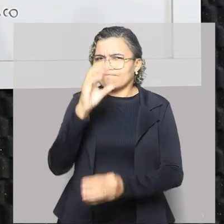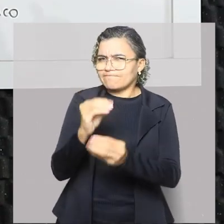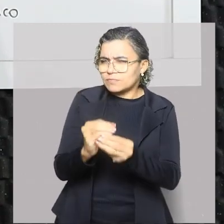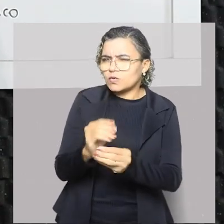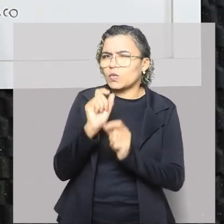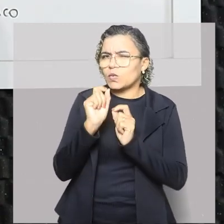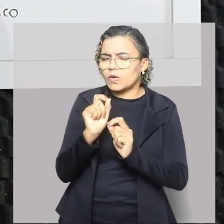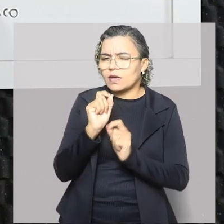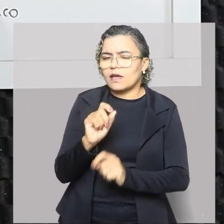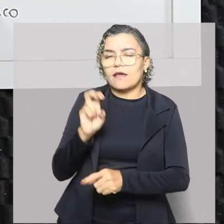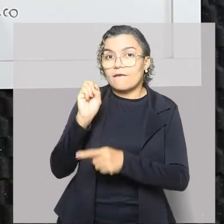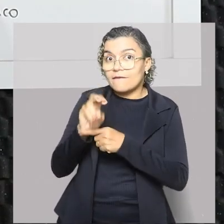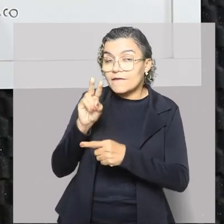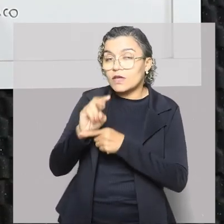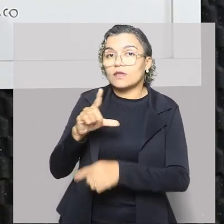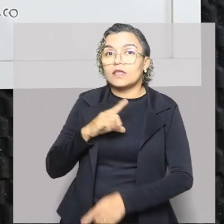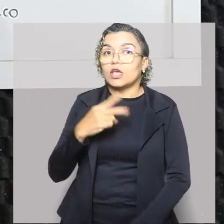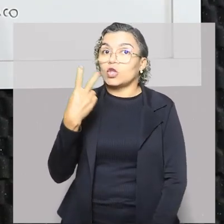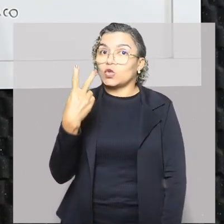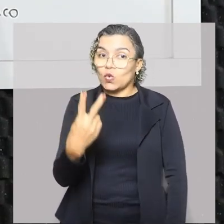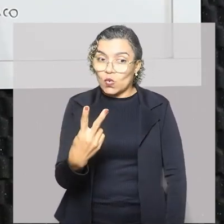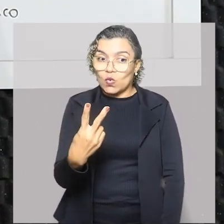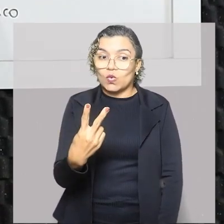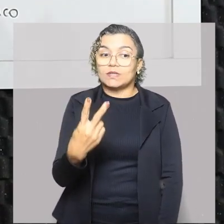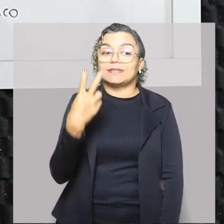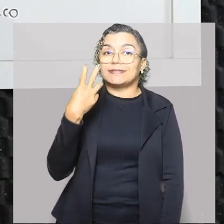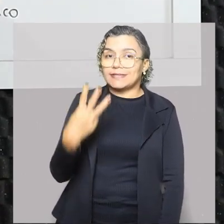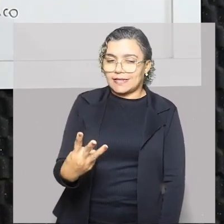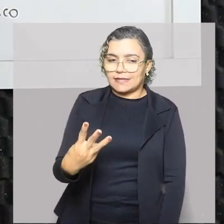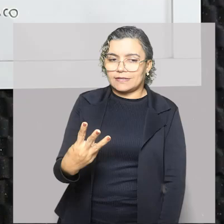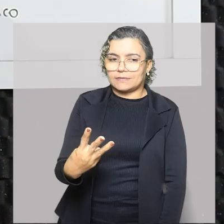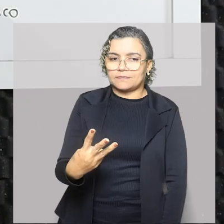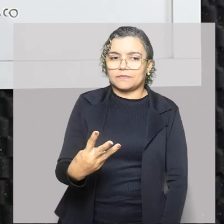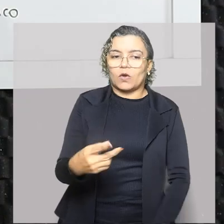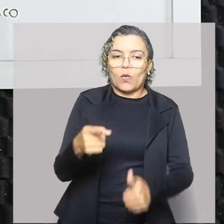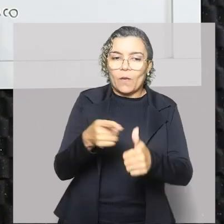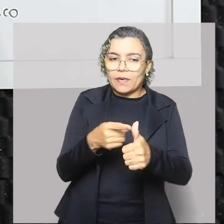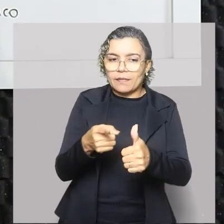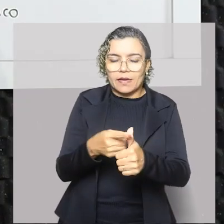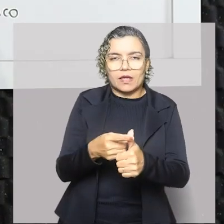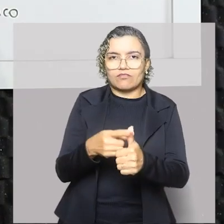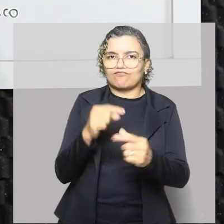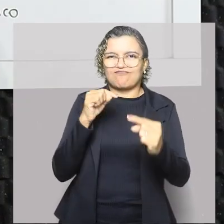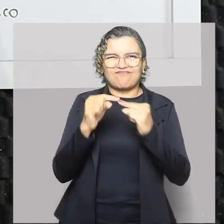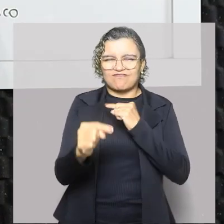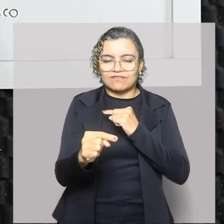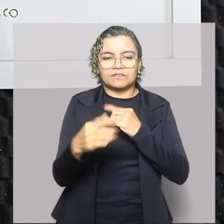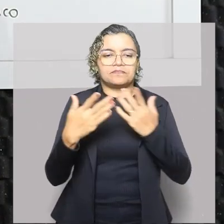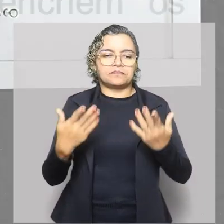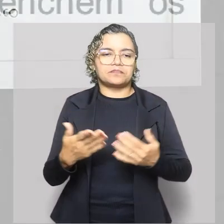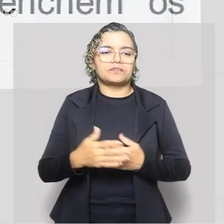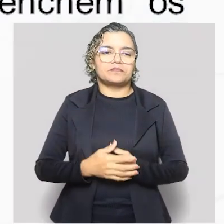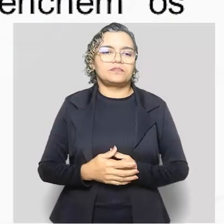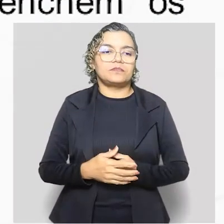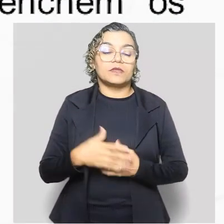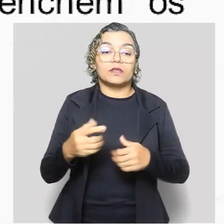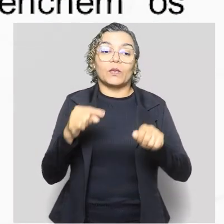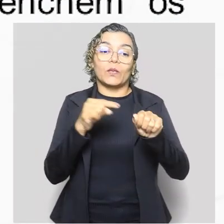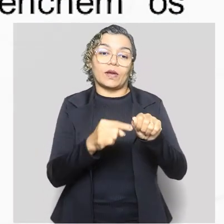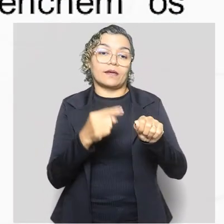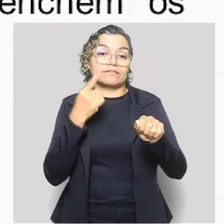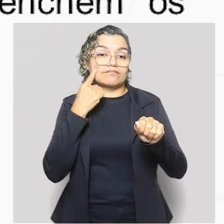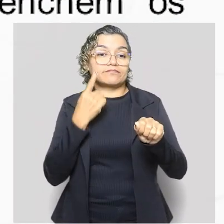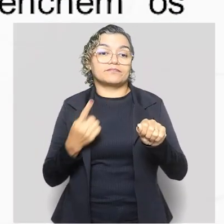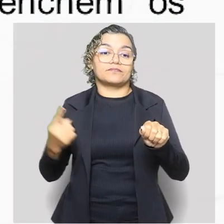dentro dos dois requisitos, né, 2 e 3, e o primeiro requisito, ele não se encaixa. Então, bora lá. Na letra A,